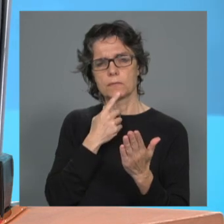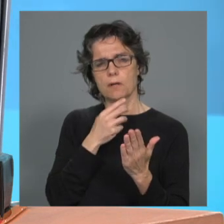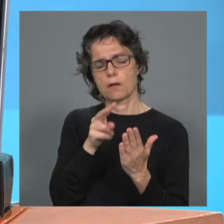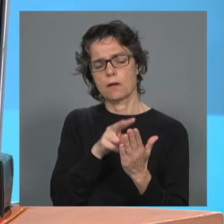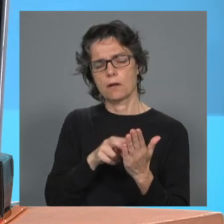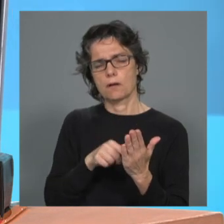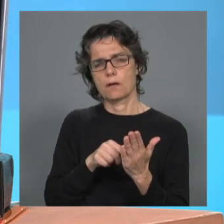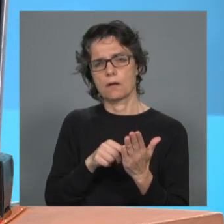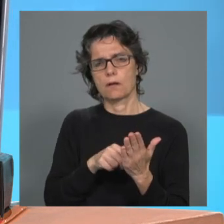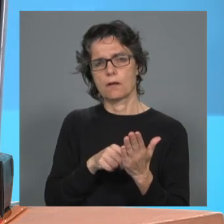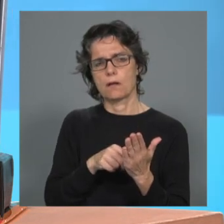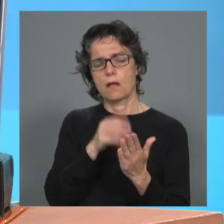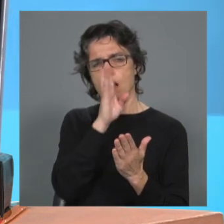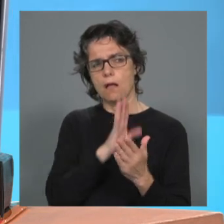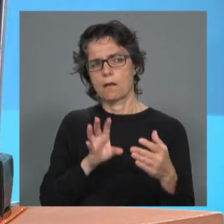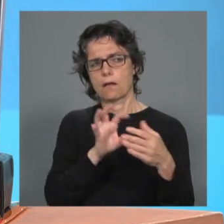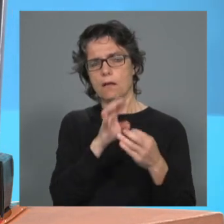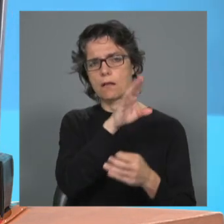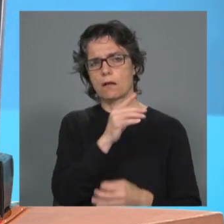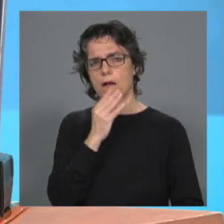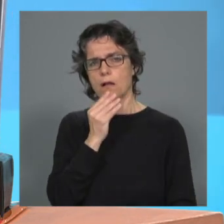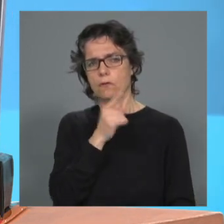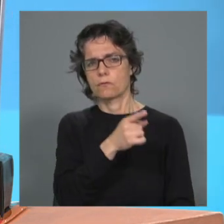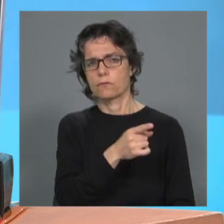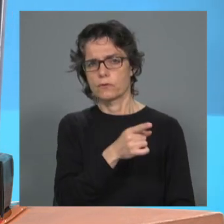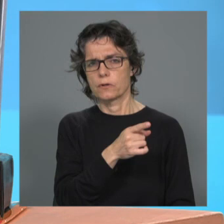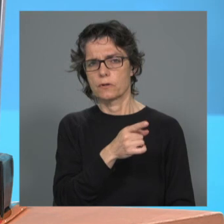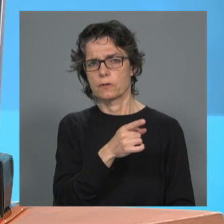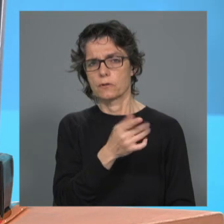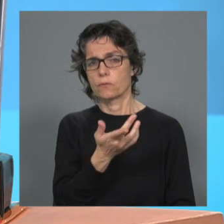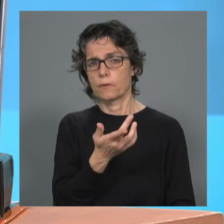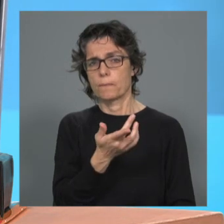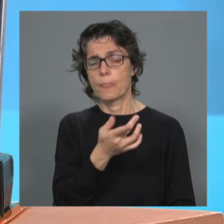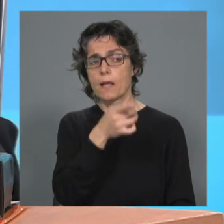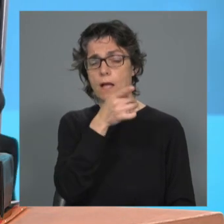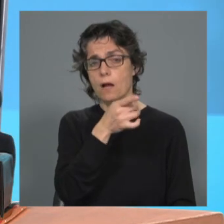tradição judaica, litúrgica, popular, aquela que servia de catequese